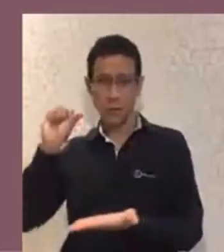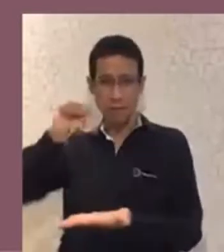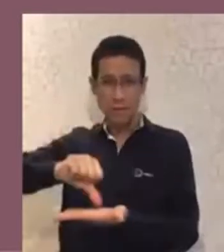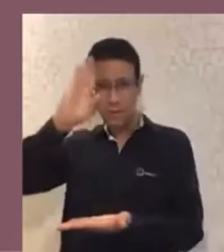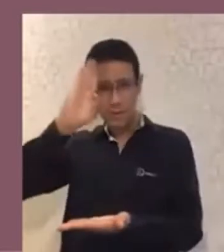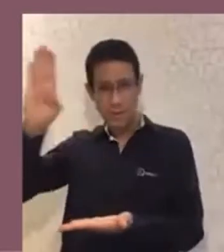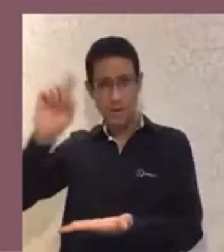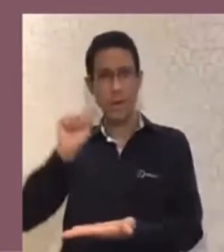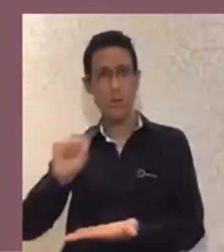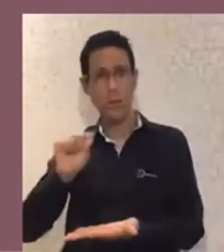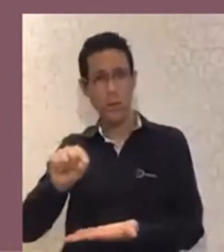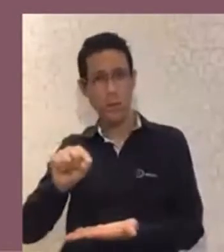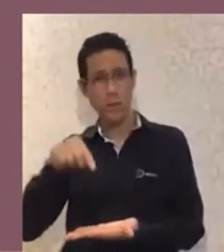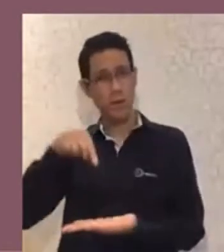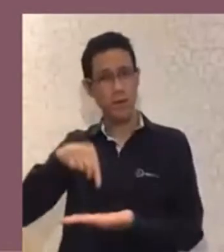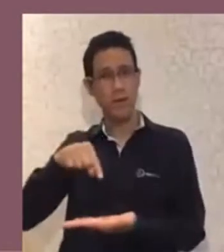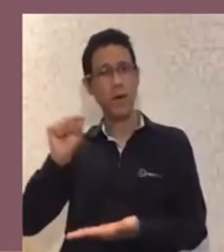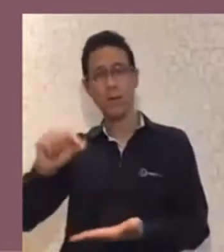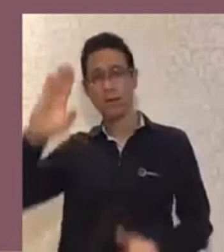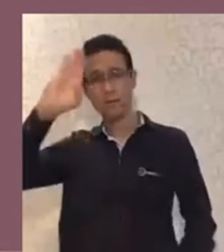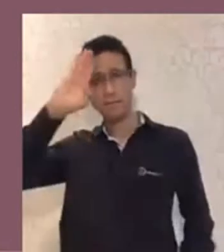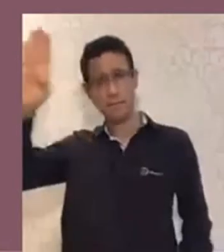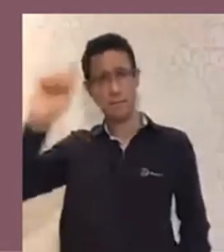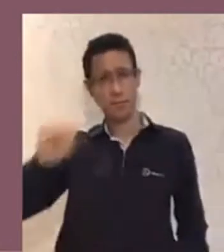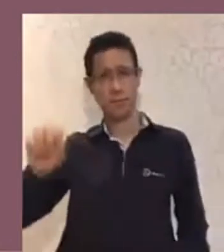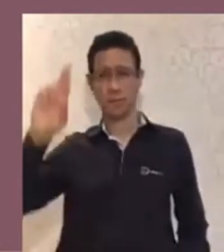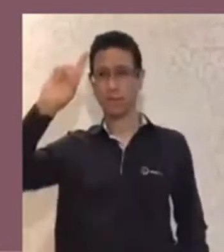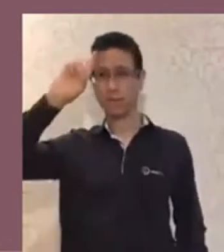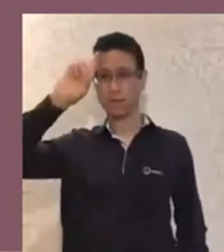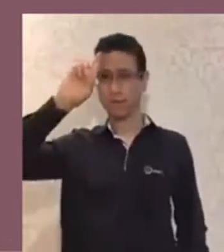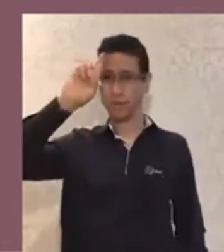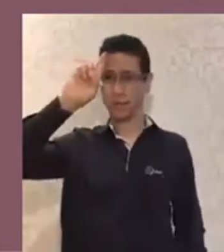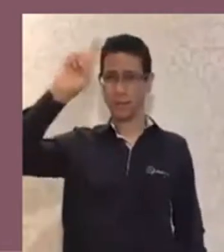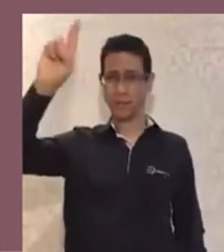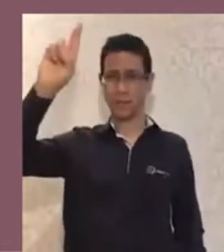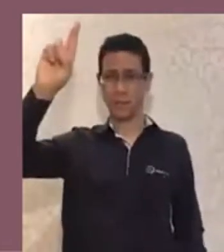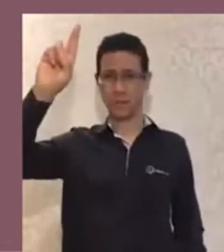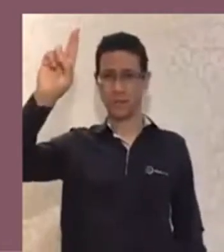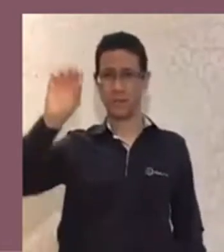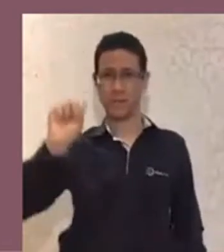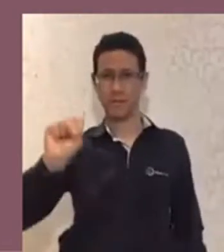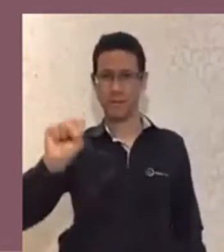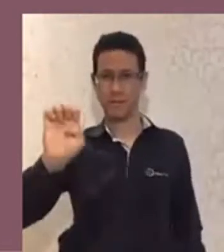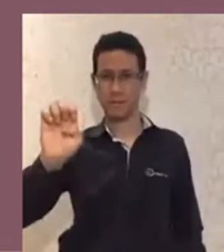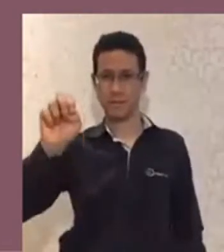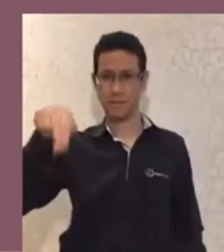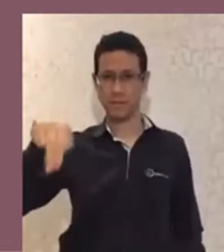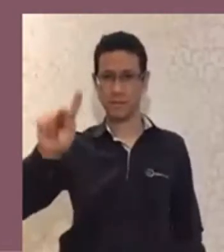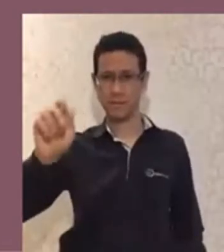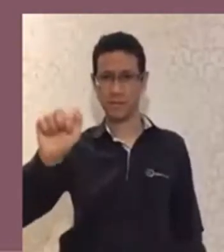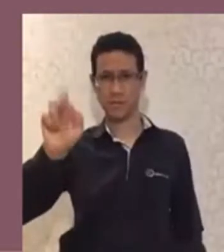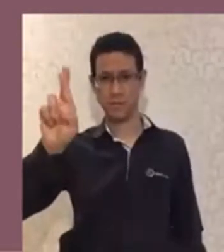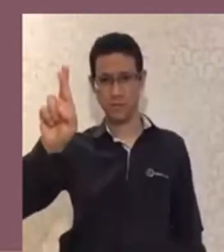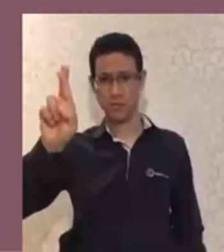senhor do engenho, o senhor da cesaria. Quando eu digo senhor, estou dizendo o homem senhor.